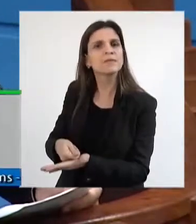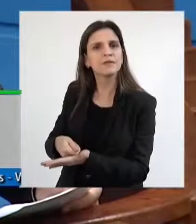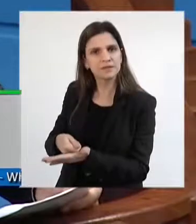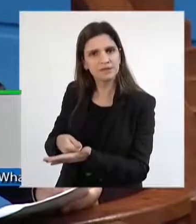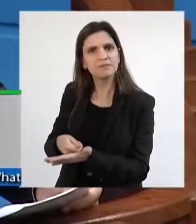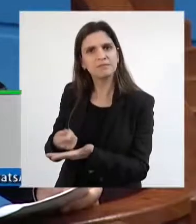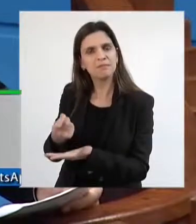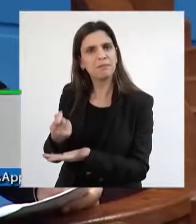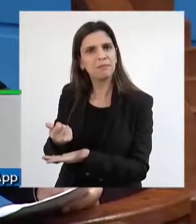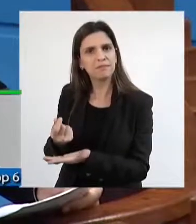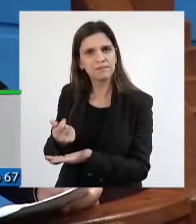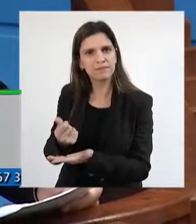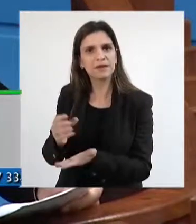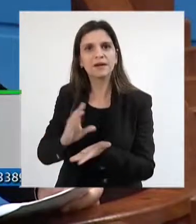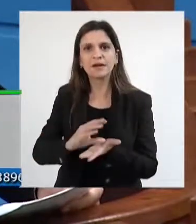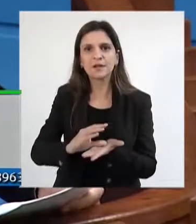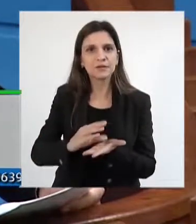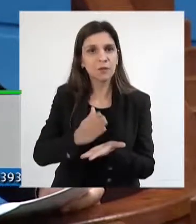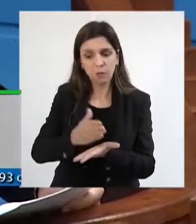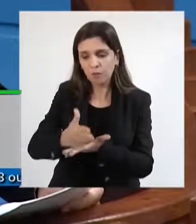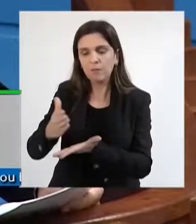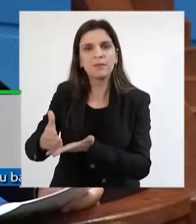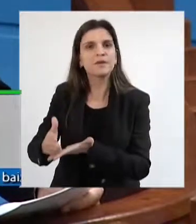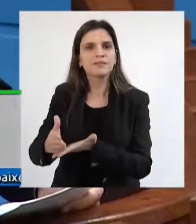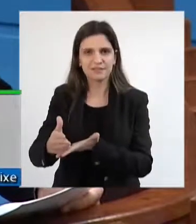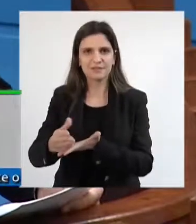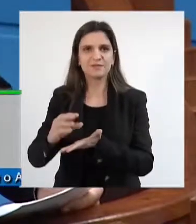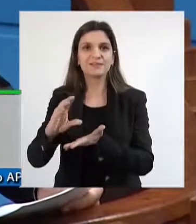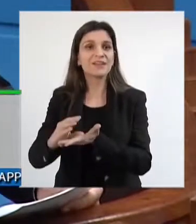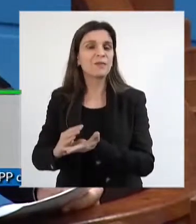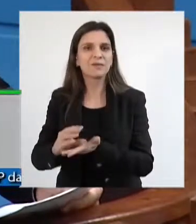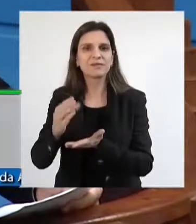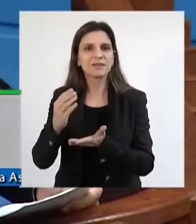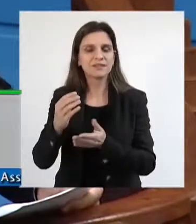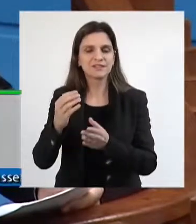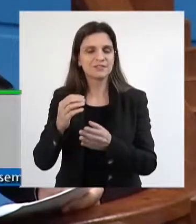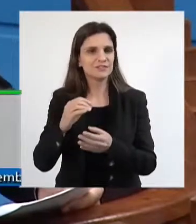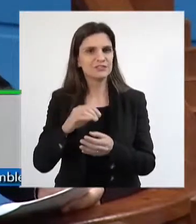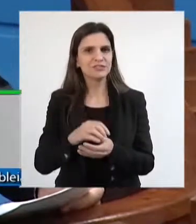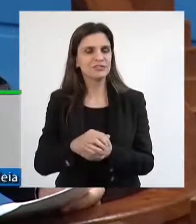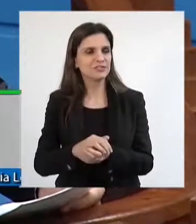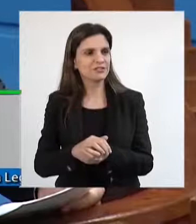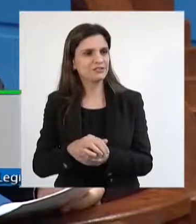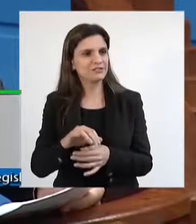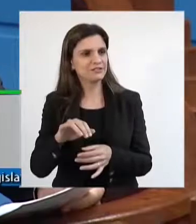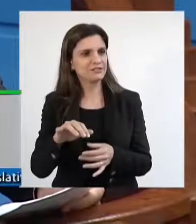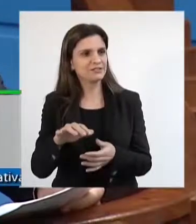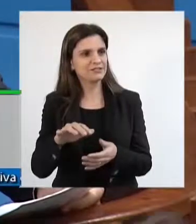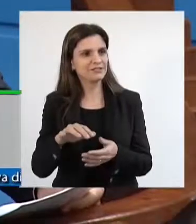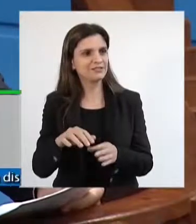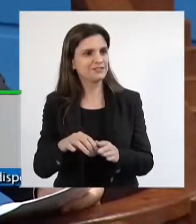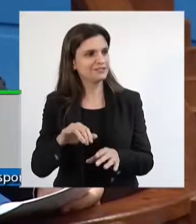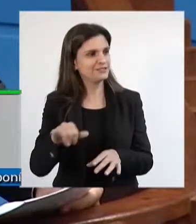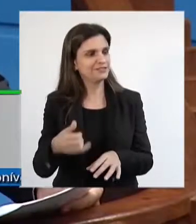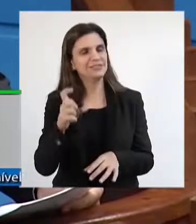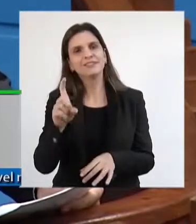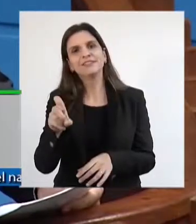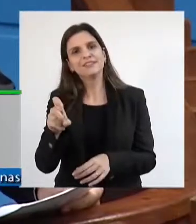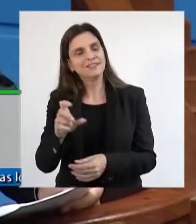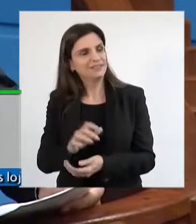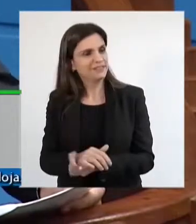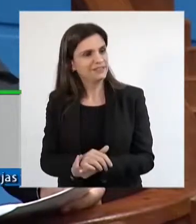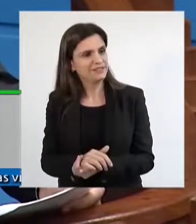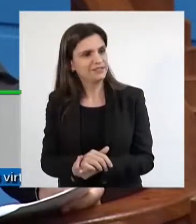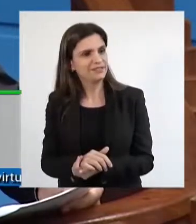suas contas de dezembro e janeiro, principalmente. E agora vem esse aumento absurdo, que, repito,